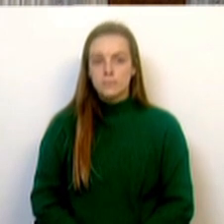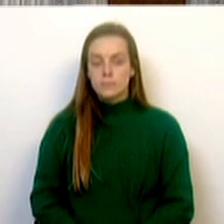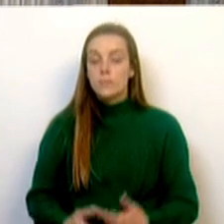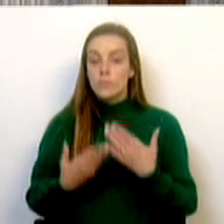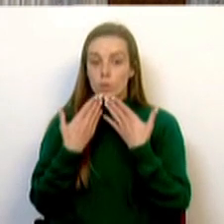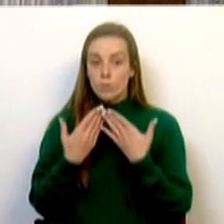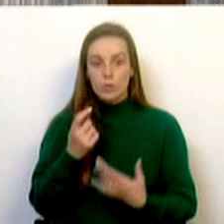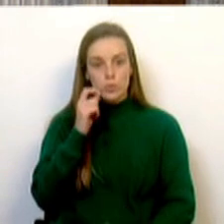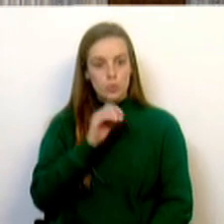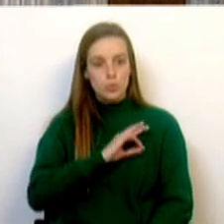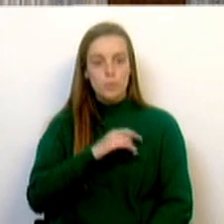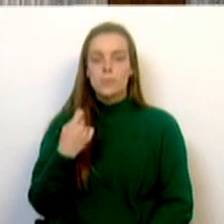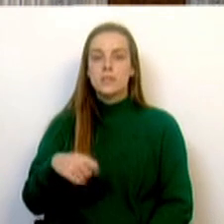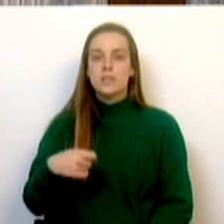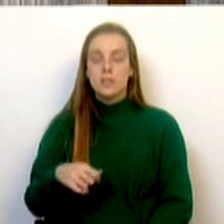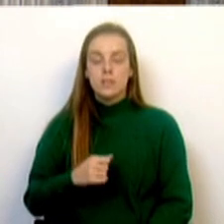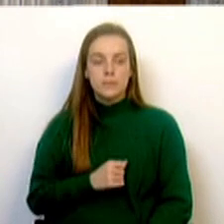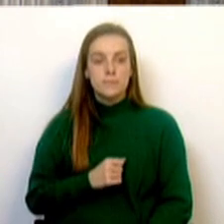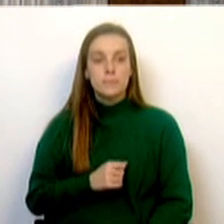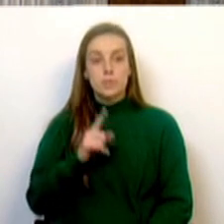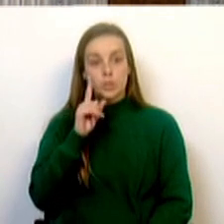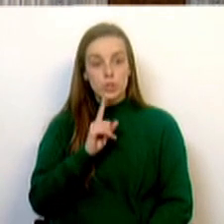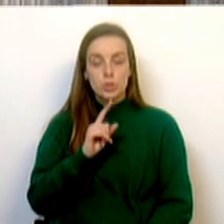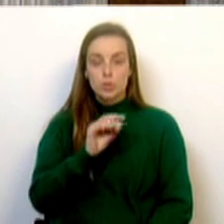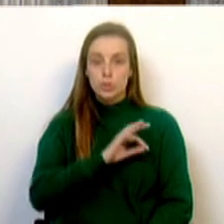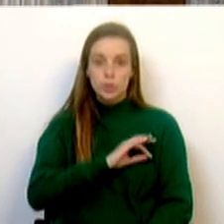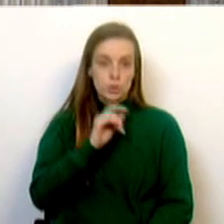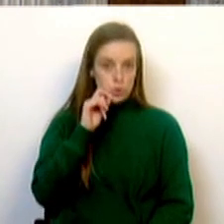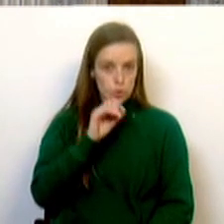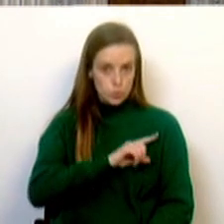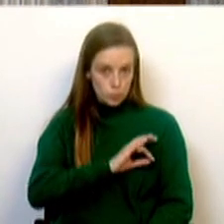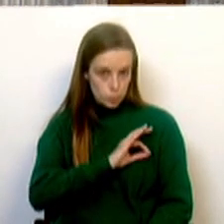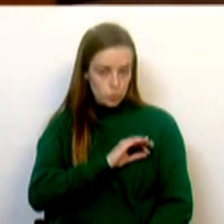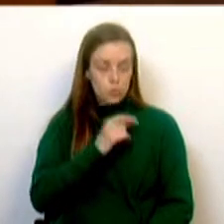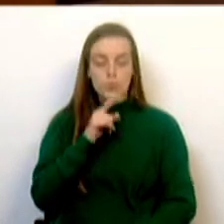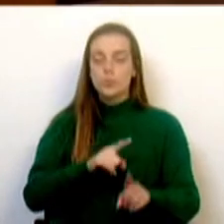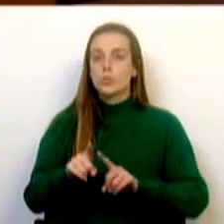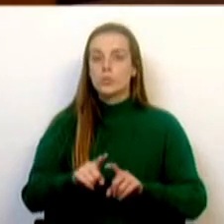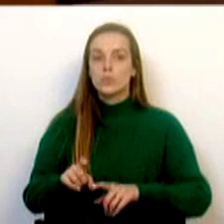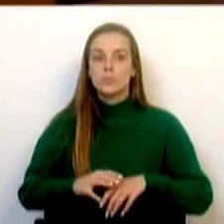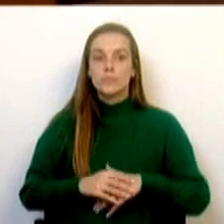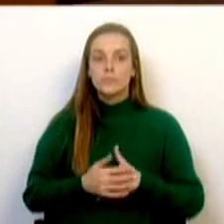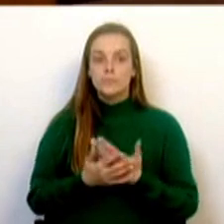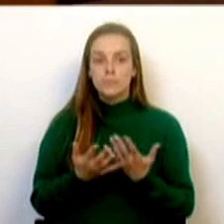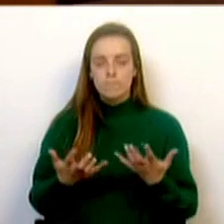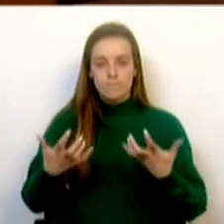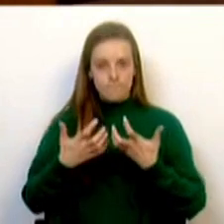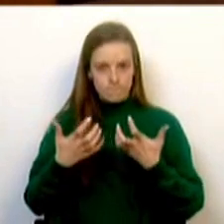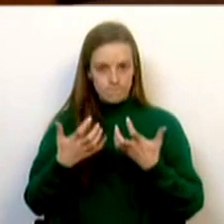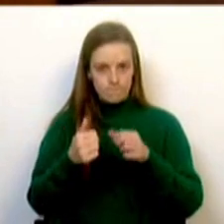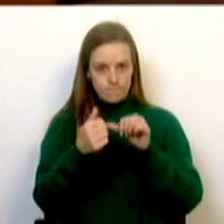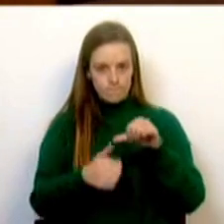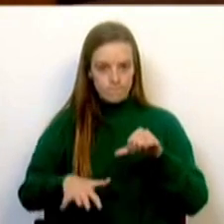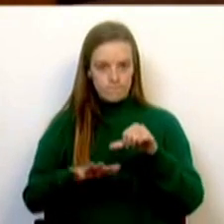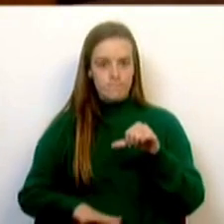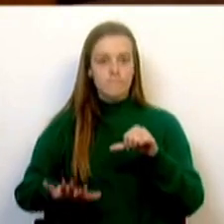Muito obrigada, Sr. Presidente, senhoras deputadas, senhores deputados. O conflito no Médio